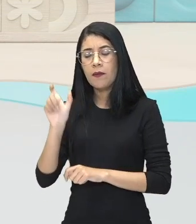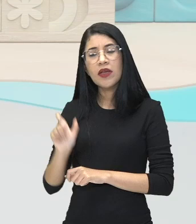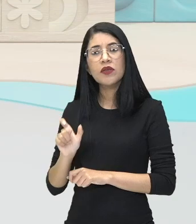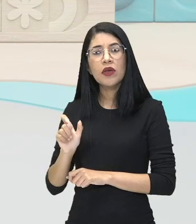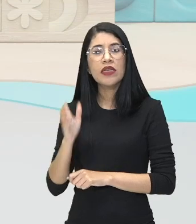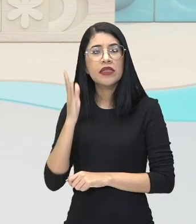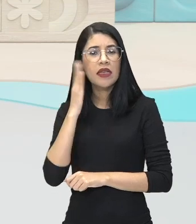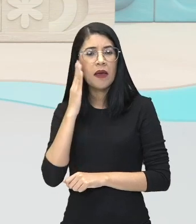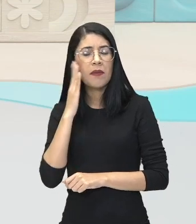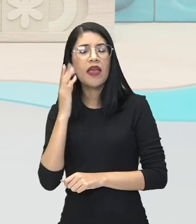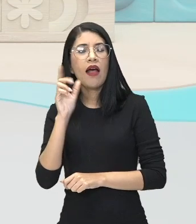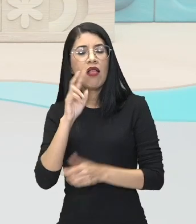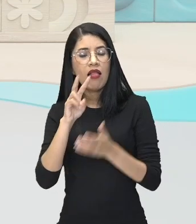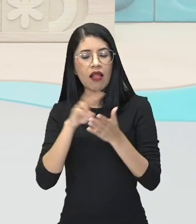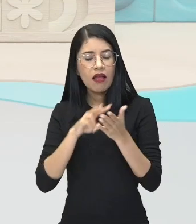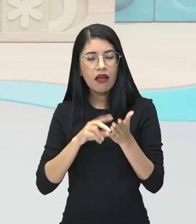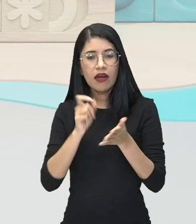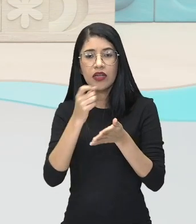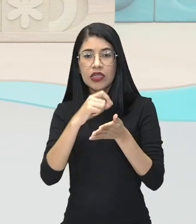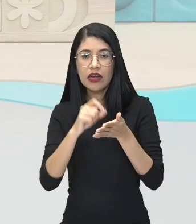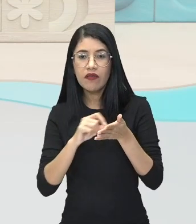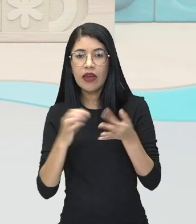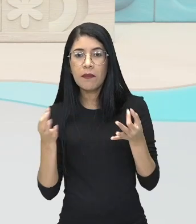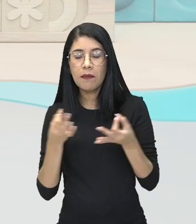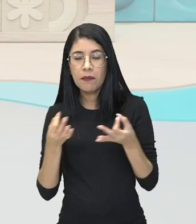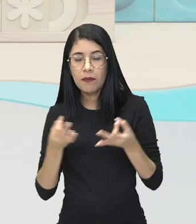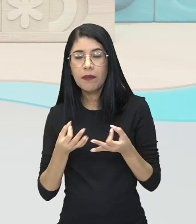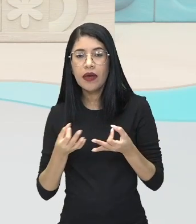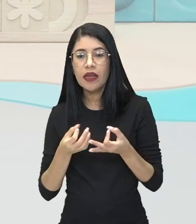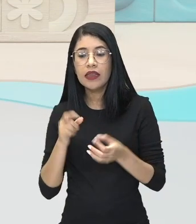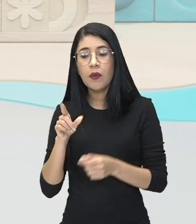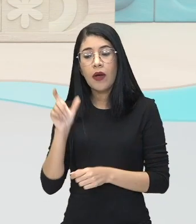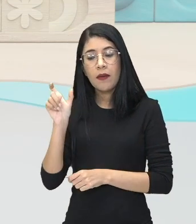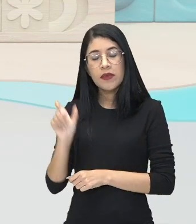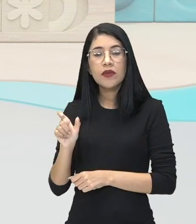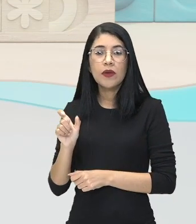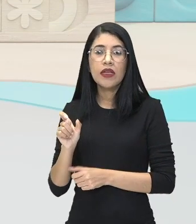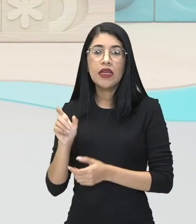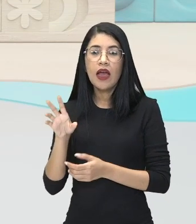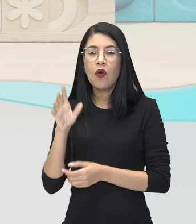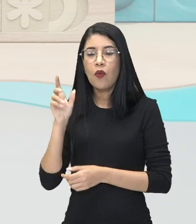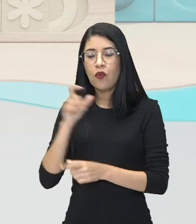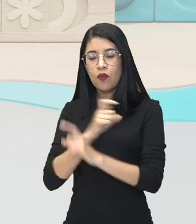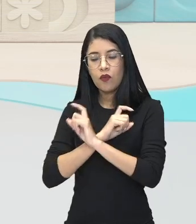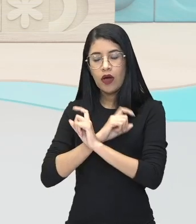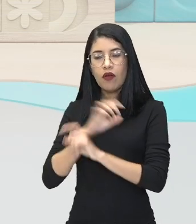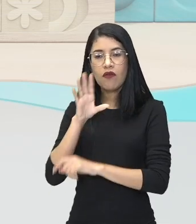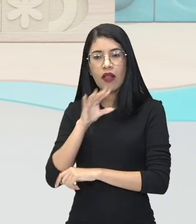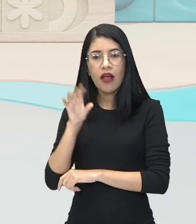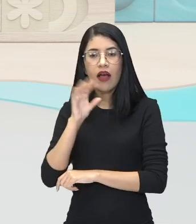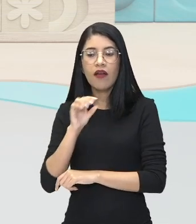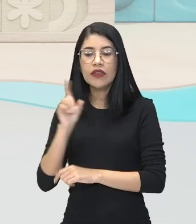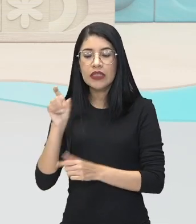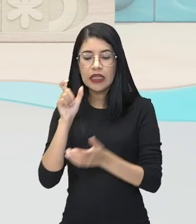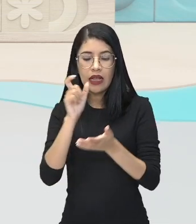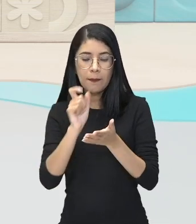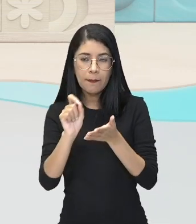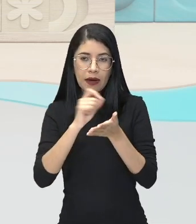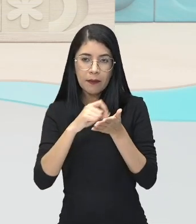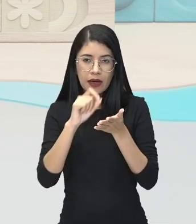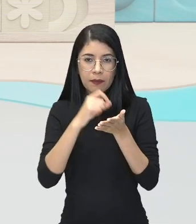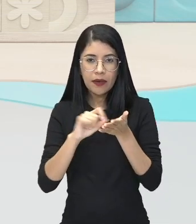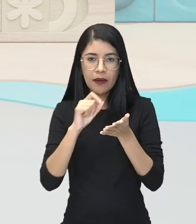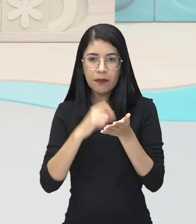o domínio da leitura e da escrita. Ele escrevia o que o faraó ditava, o que o faraó queria para a